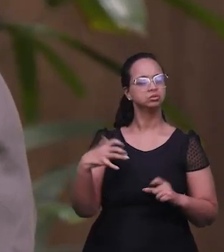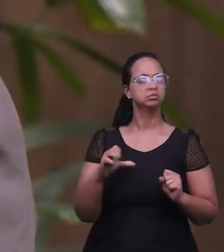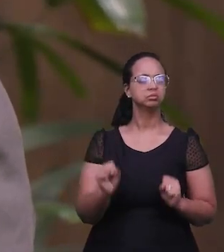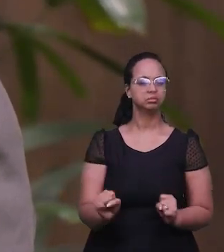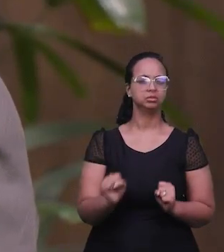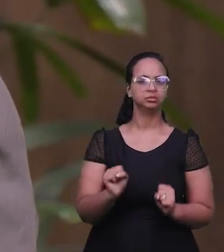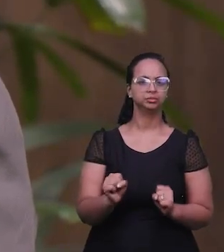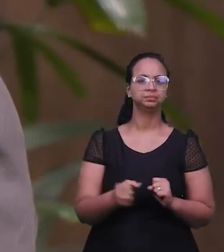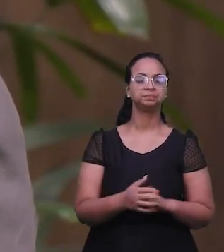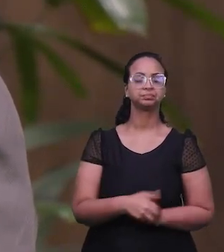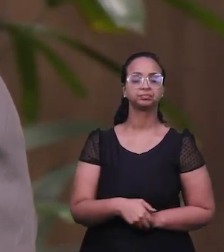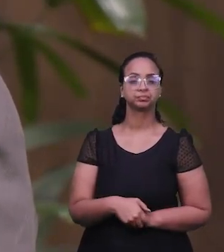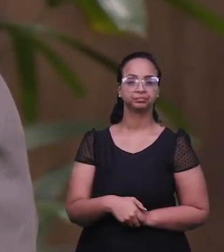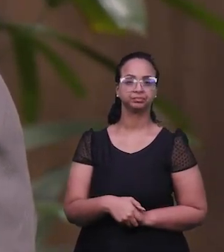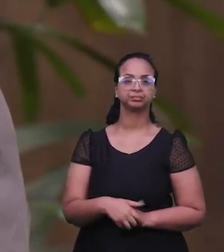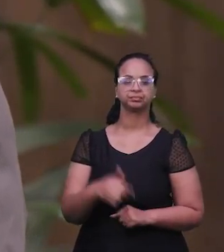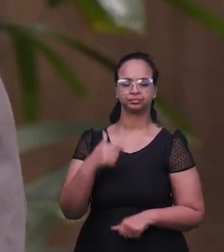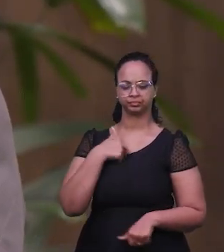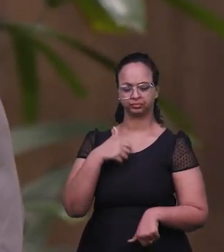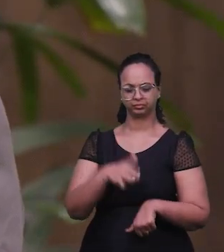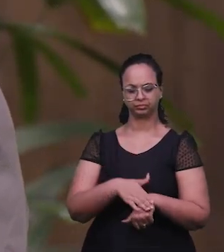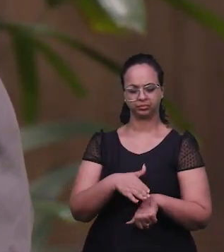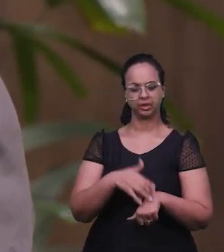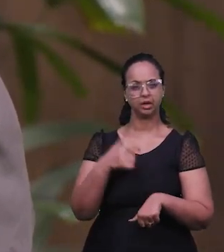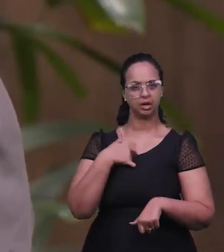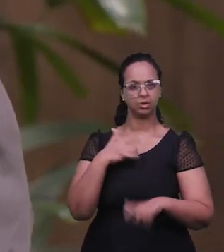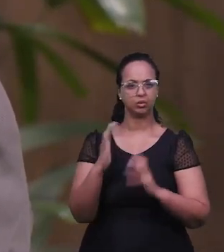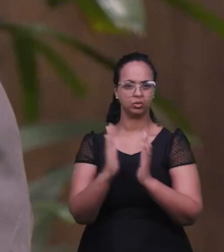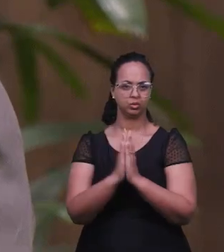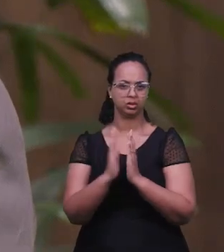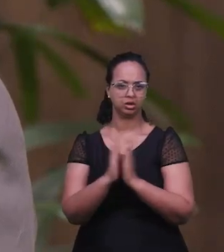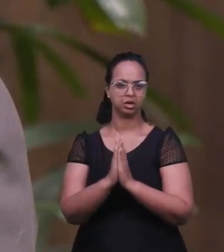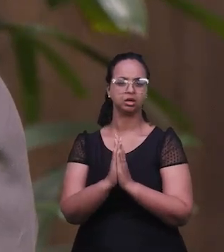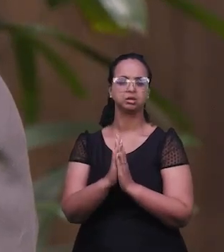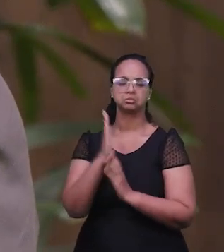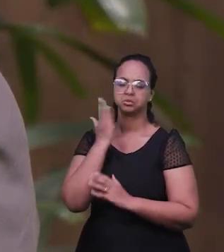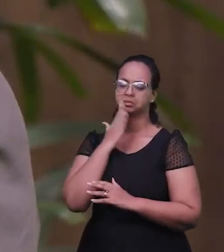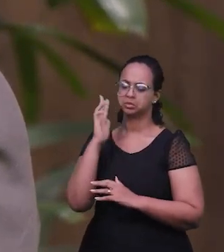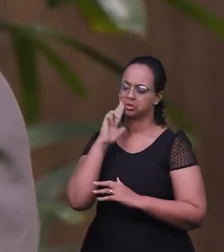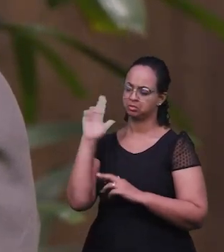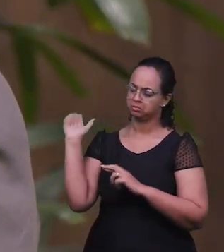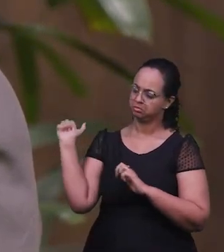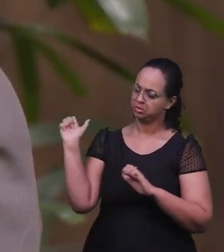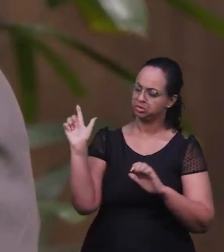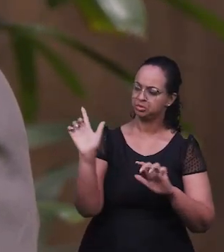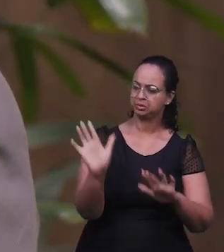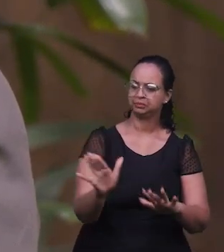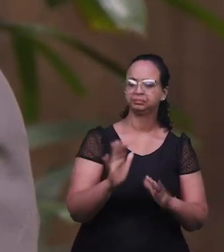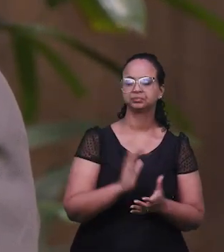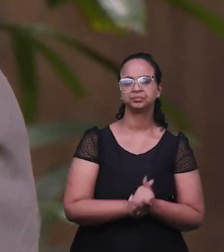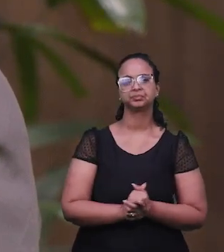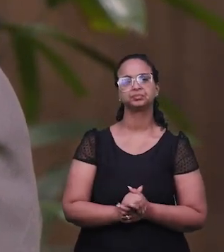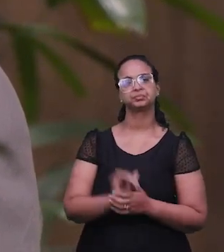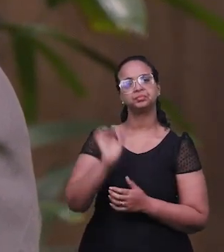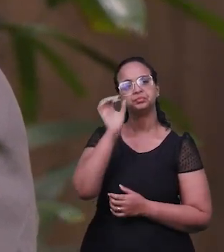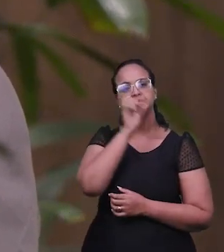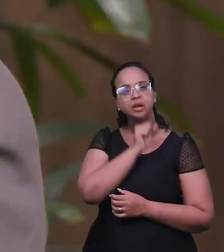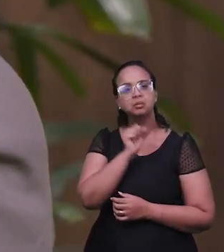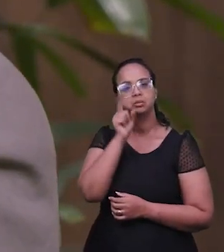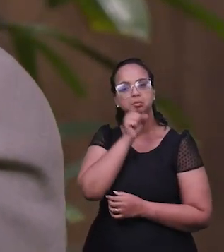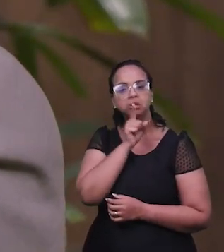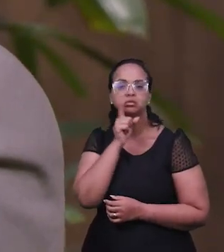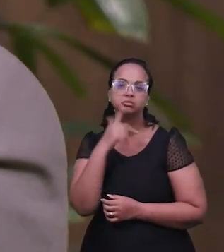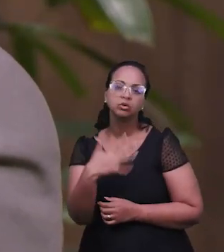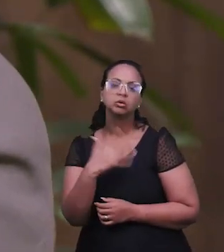isso. Aí eu orei na hora por ele. Aí eu fico sábado e domingo. Aí na